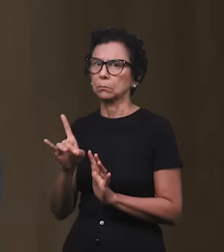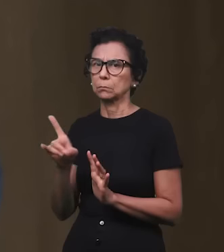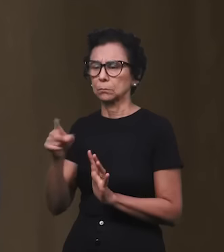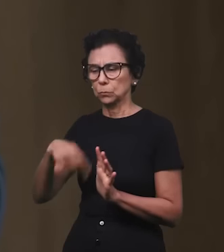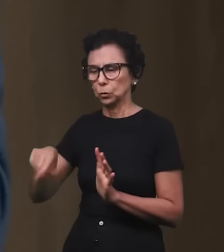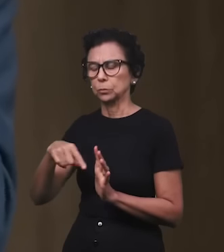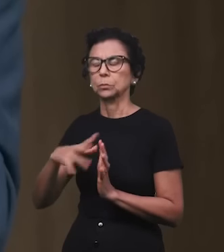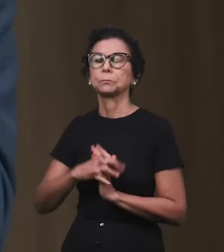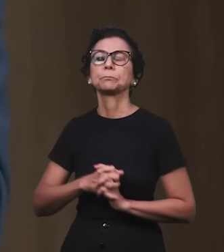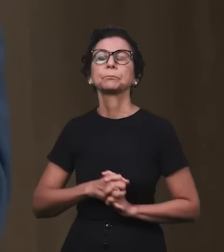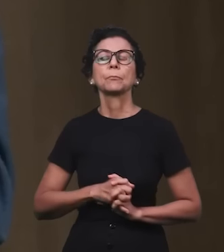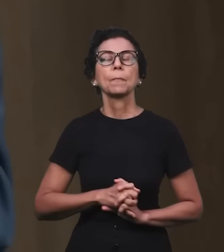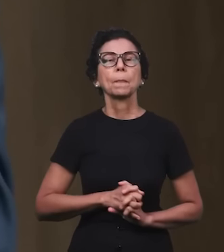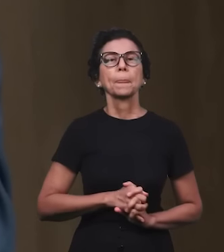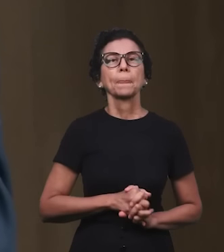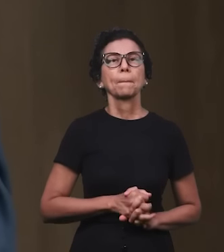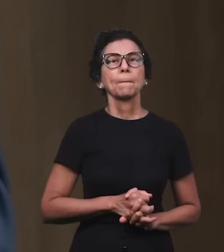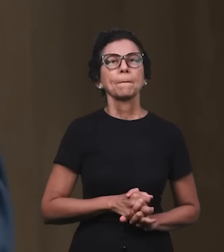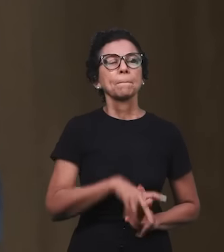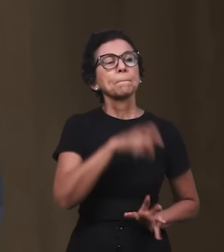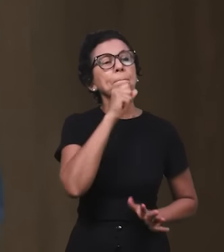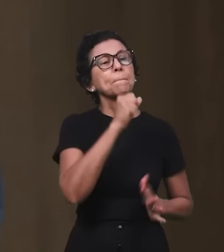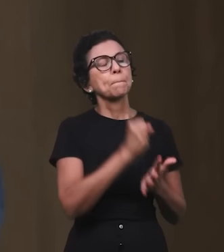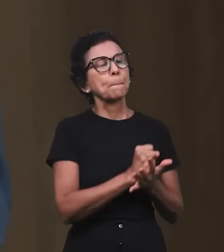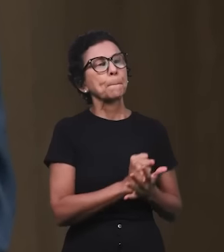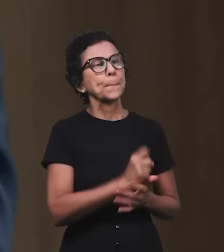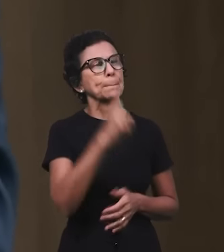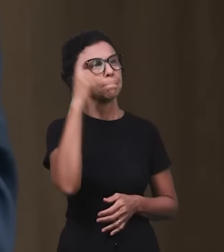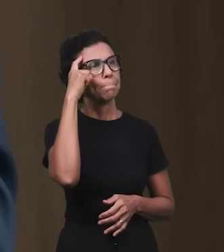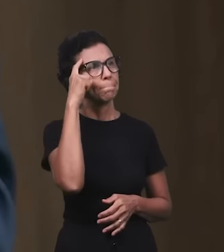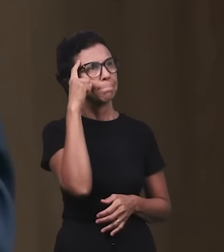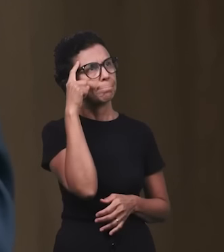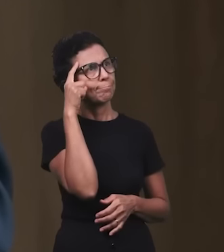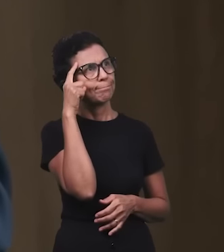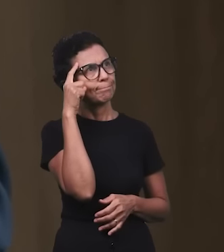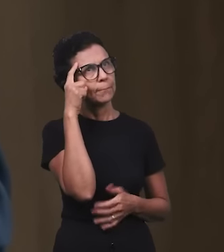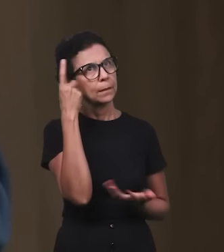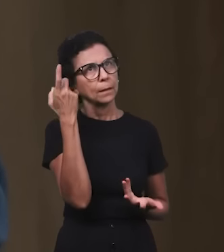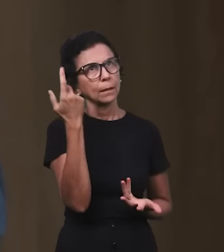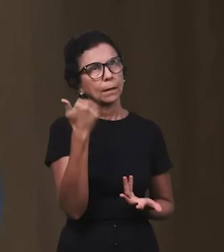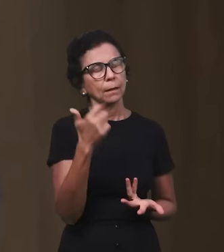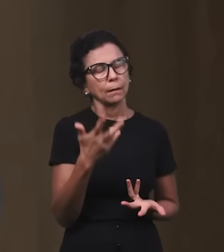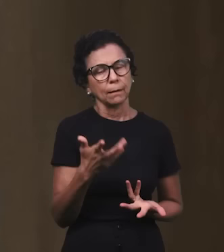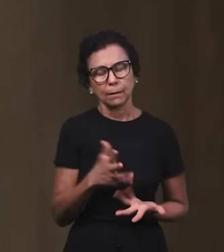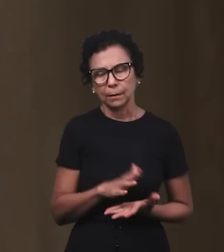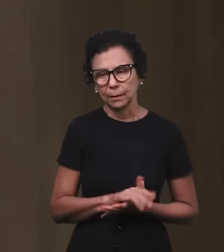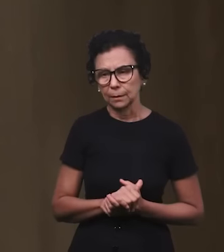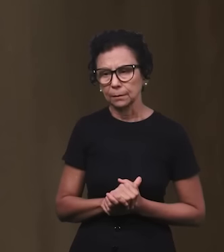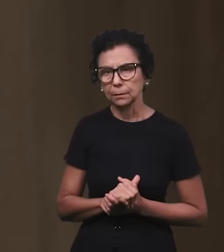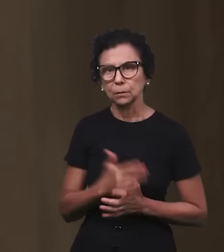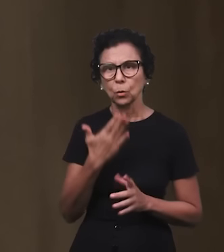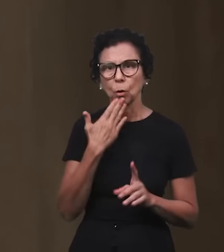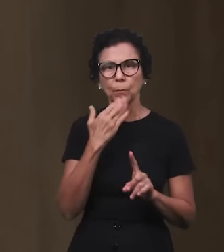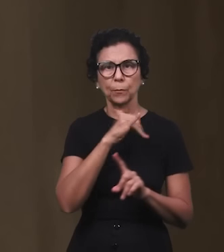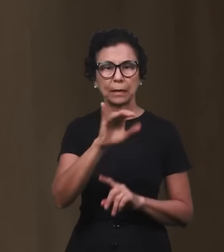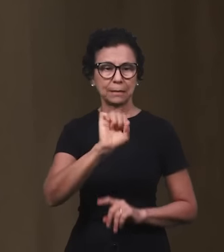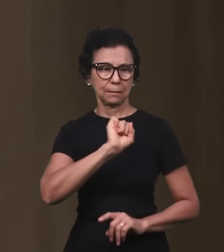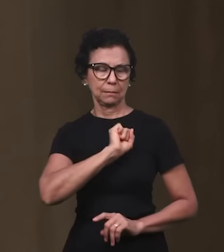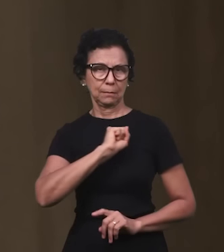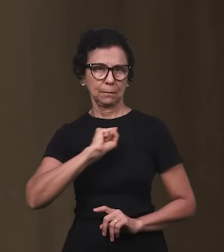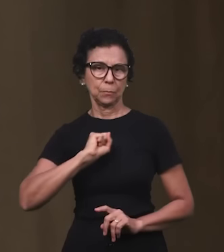coisa interessante, no Velho Testamento, você já pensou, por exemplo, o profeta Samuel,